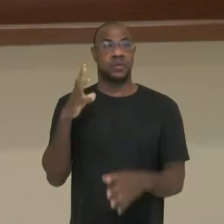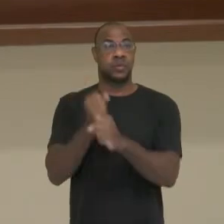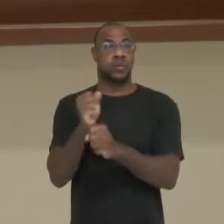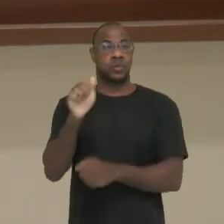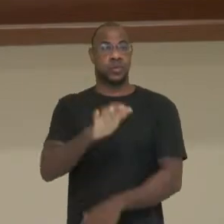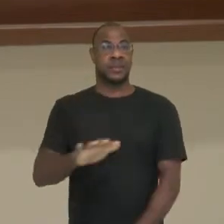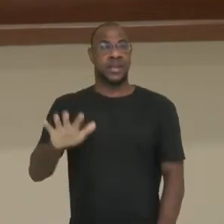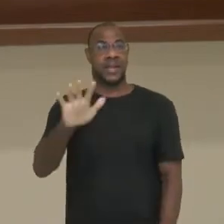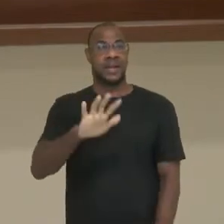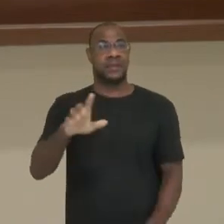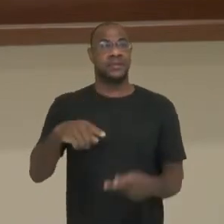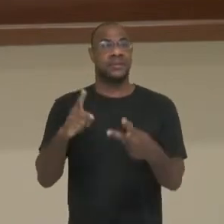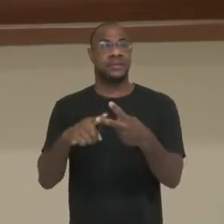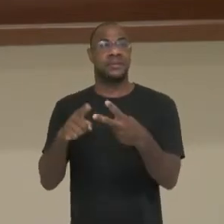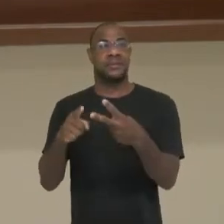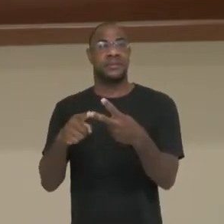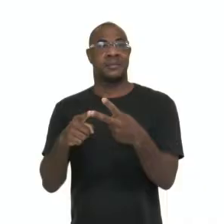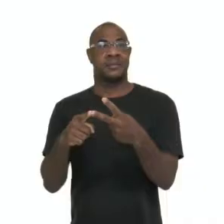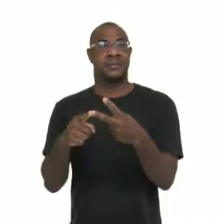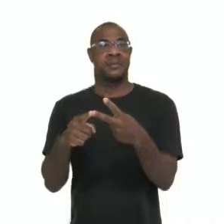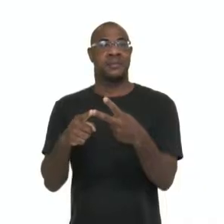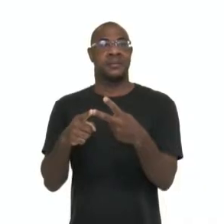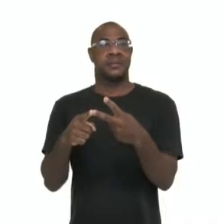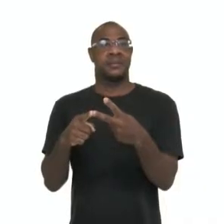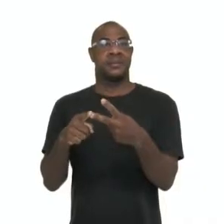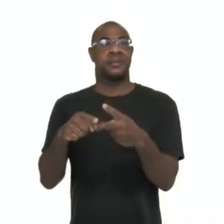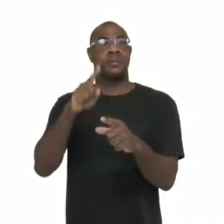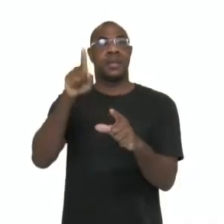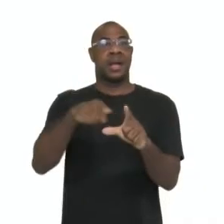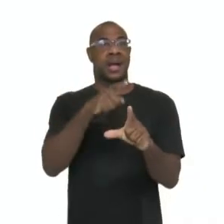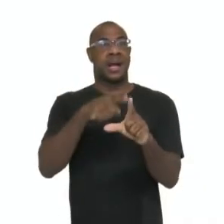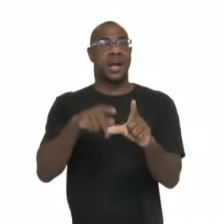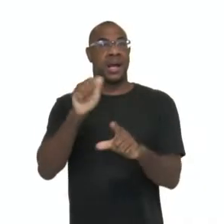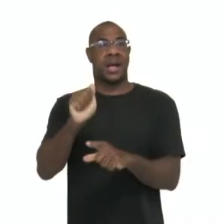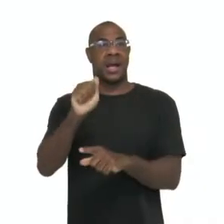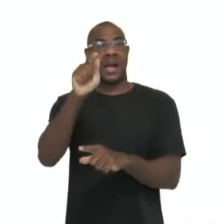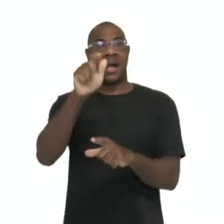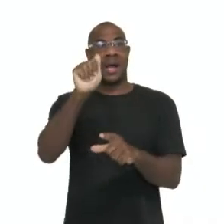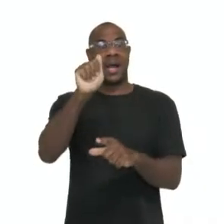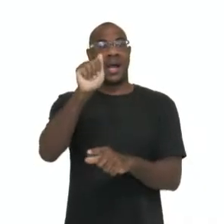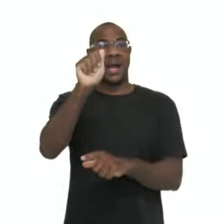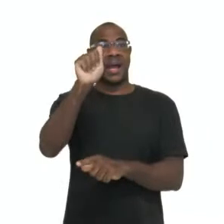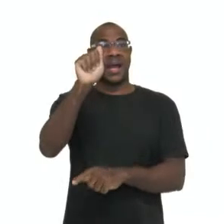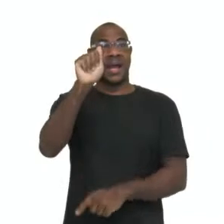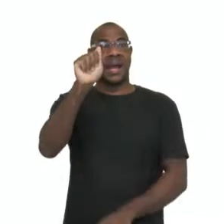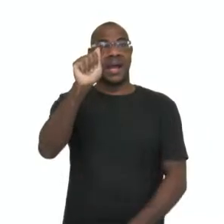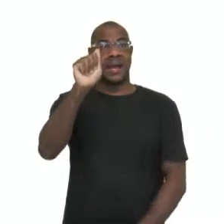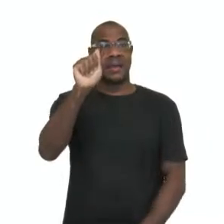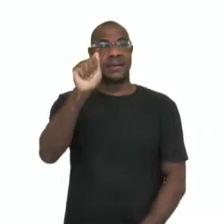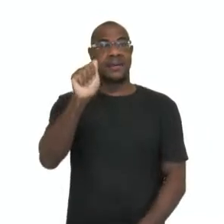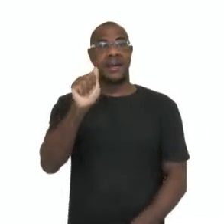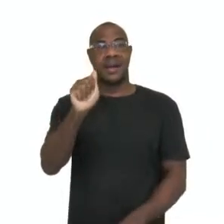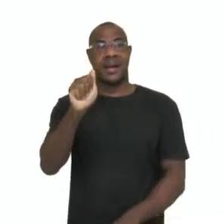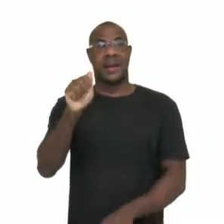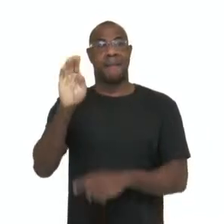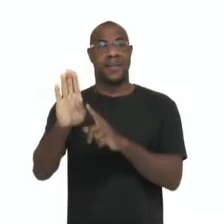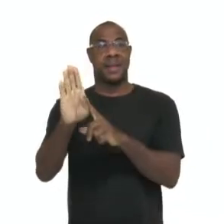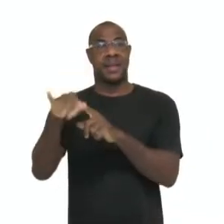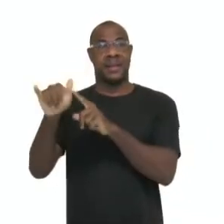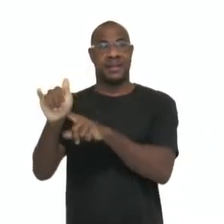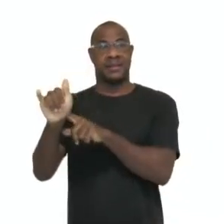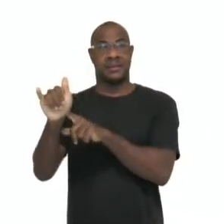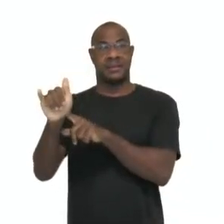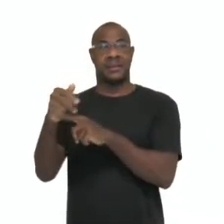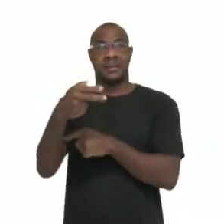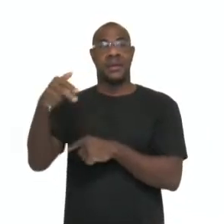total, sobre alfa fatorial, gama fatorial e beta fatorial. Lembrando que